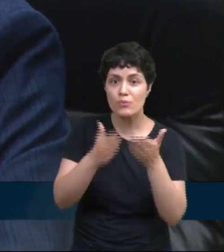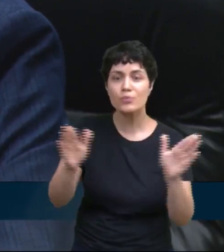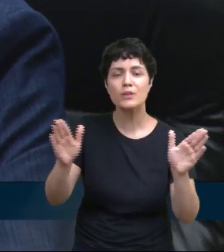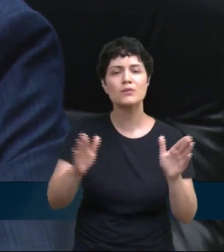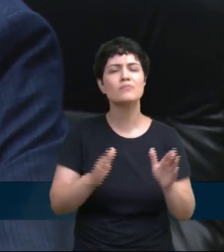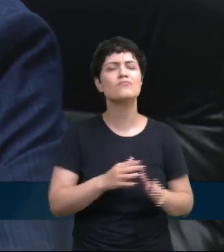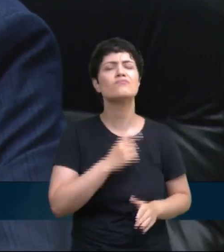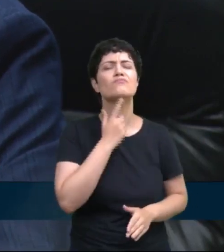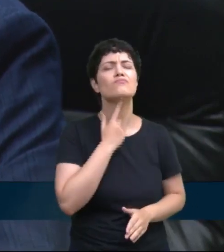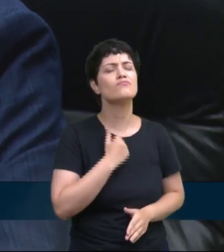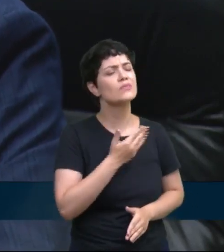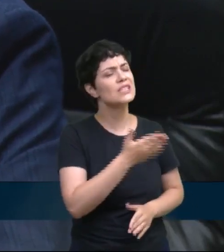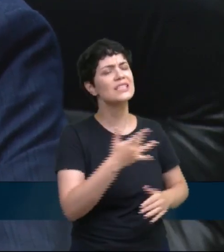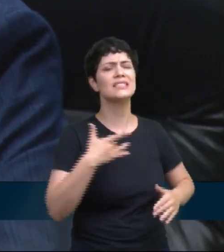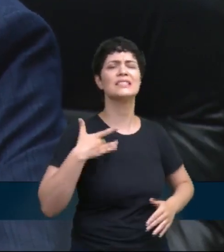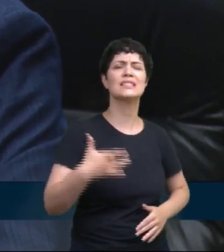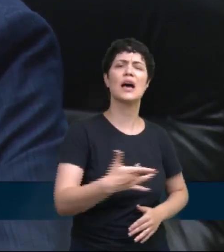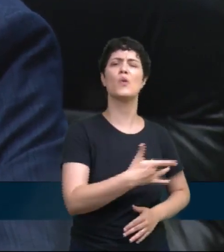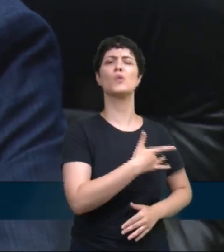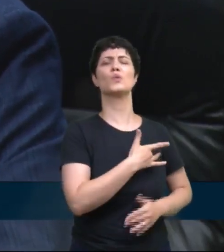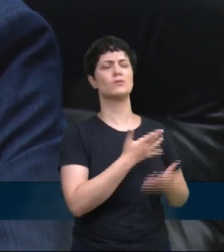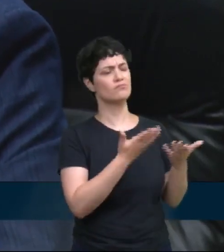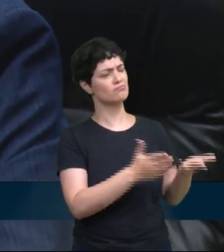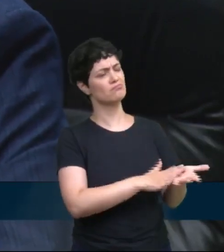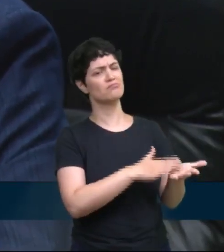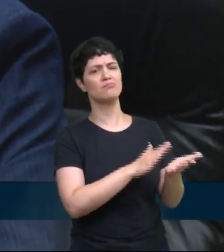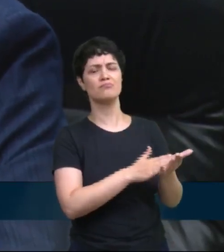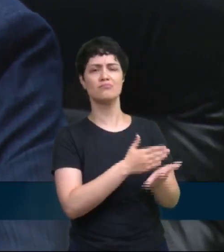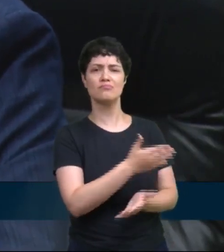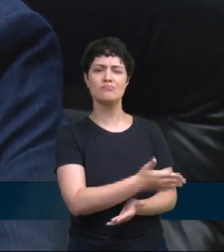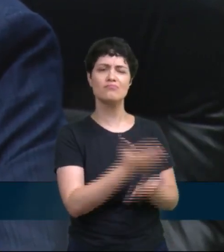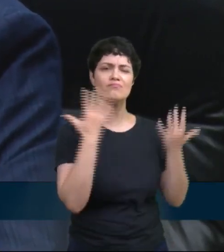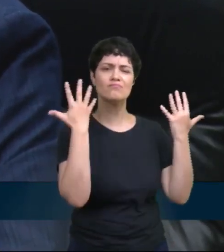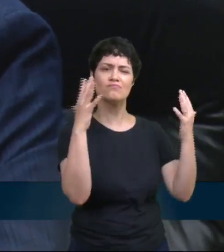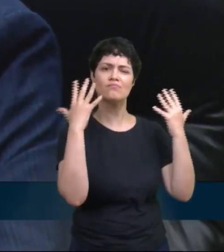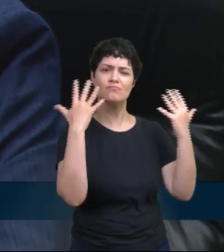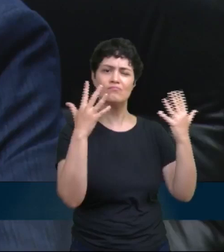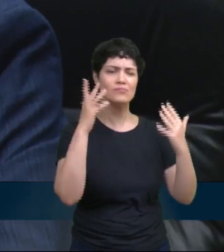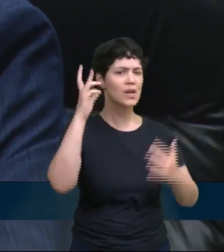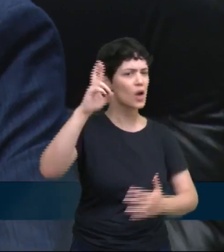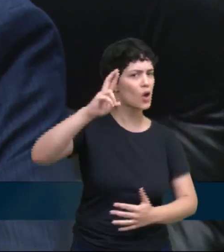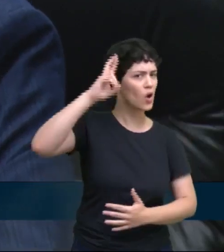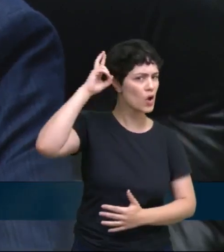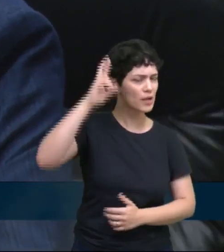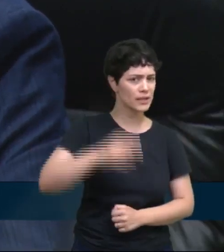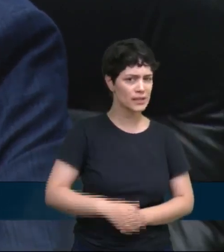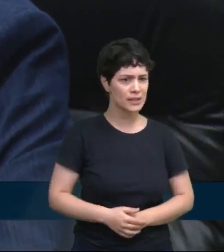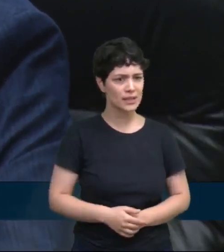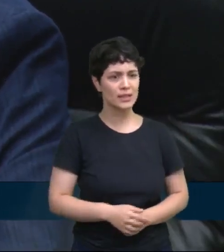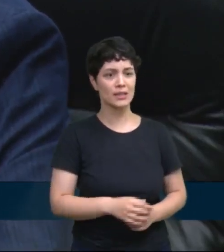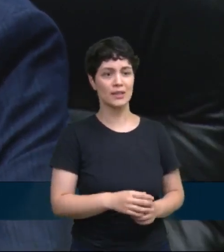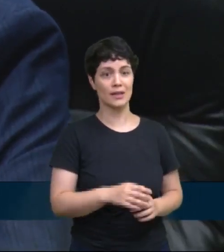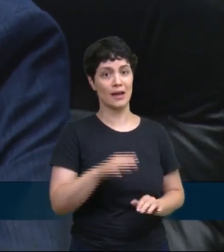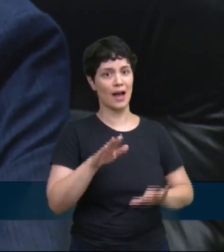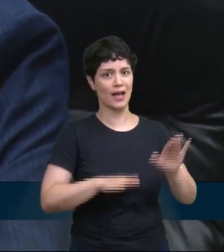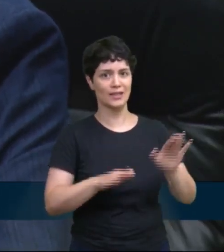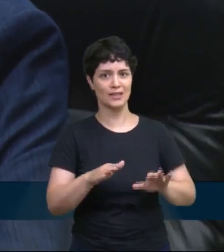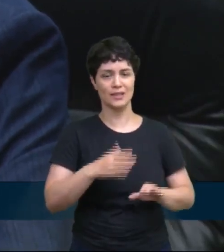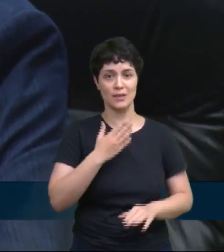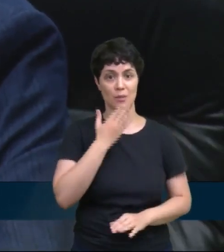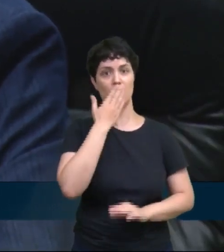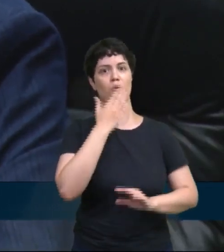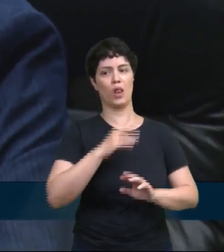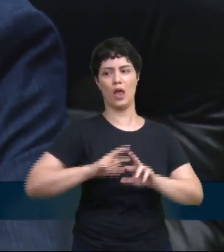muita saúde. Parabéns ao Roberto Requião, ao polêmico governador, ao